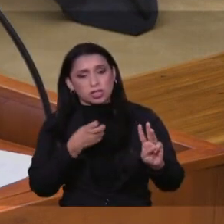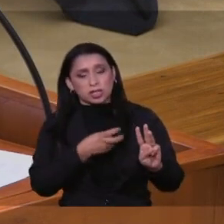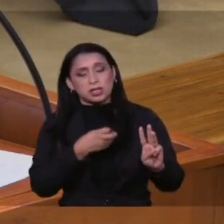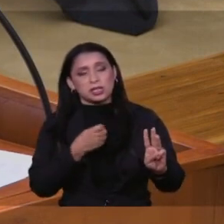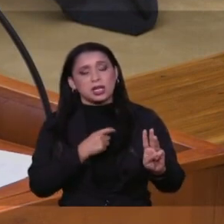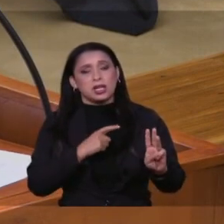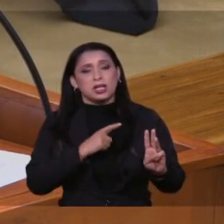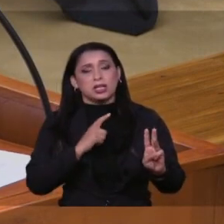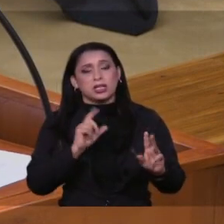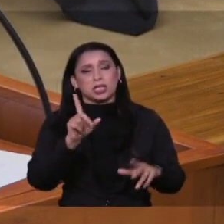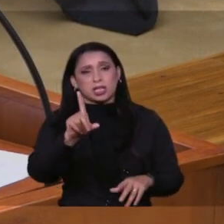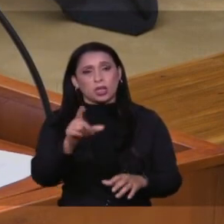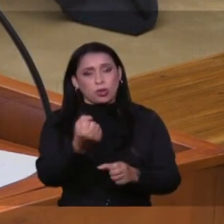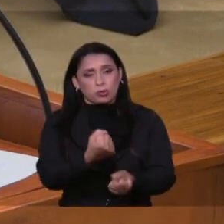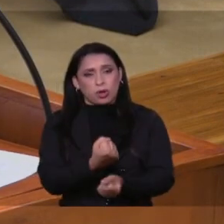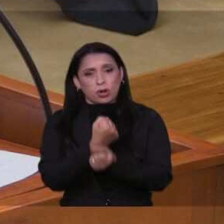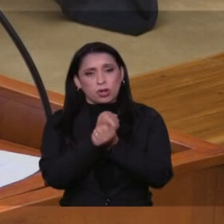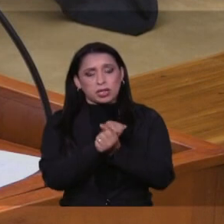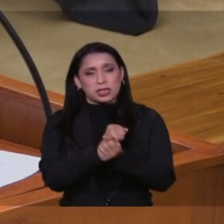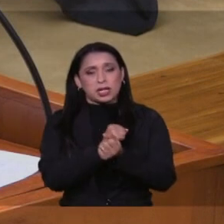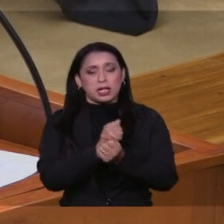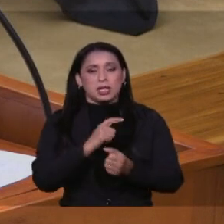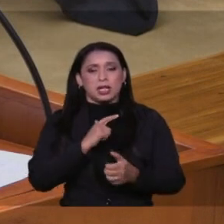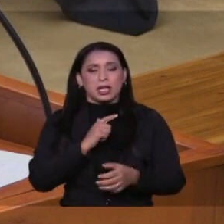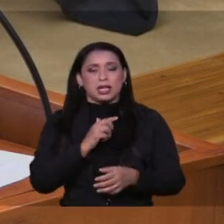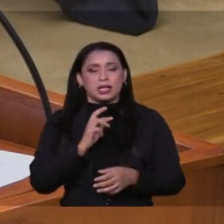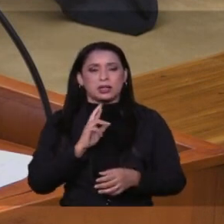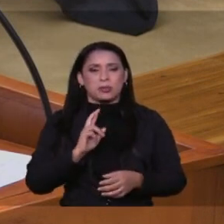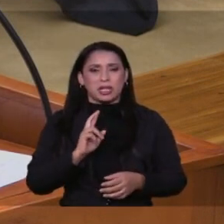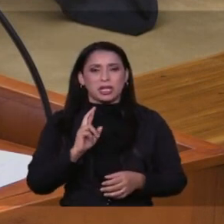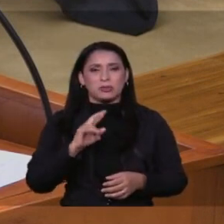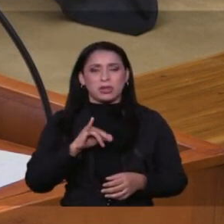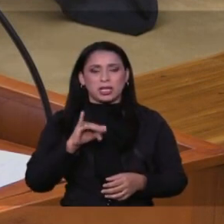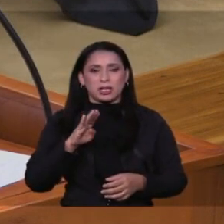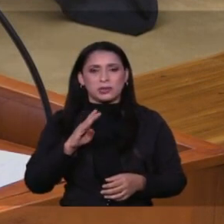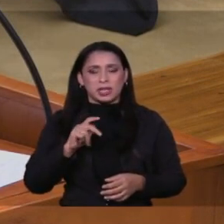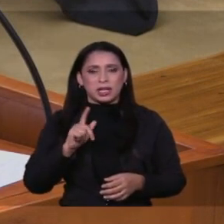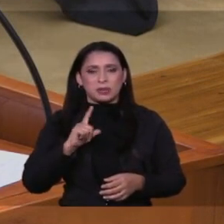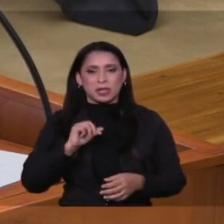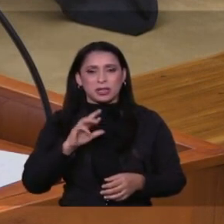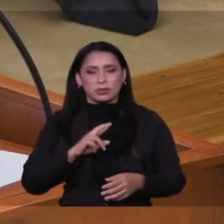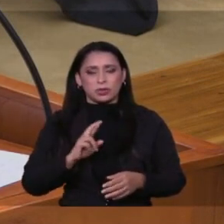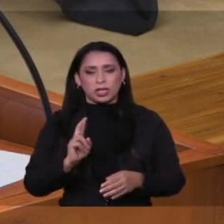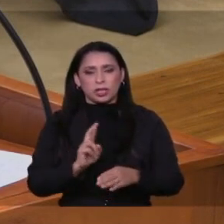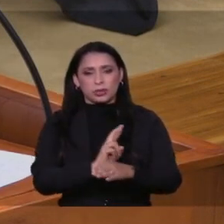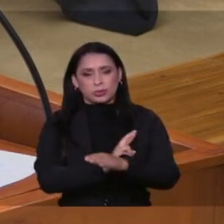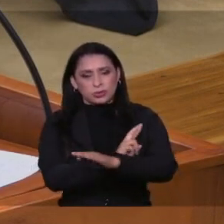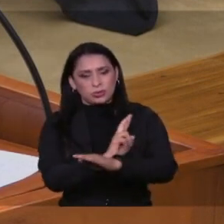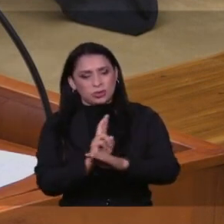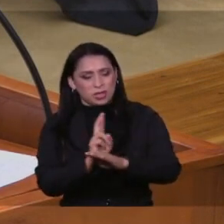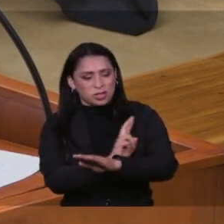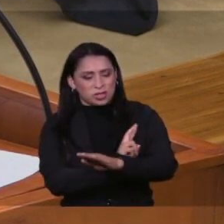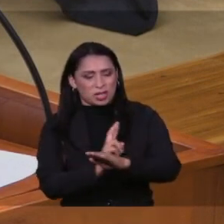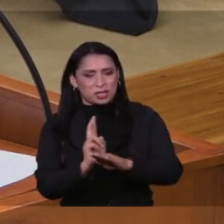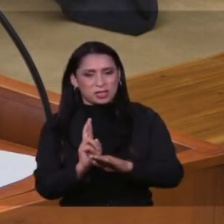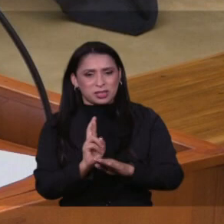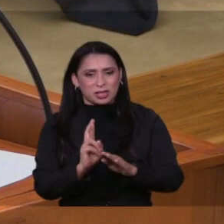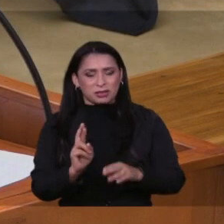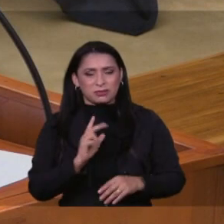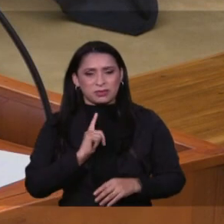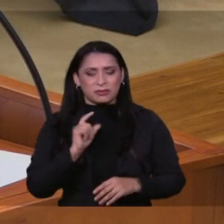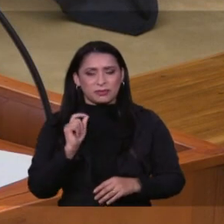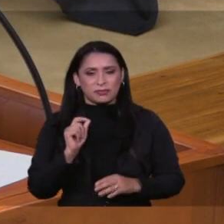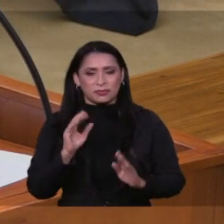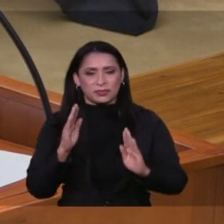foram diretamente prejudicados em sua saúde. Inclusive, esse ano de 2020, o ano que o Brasil sofria, e todo